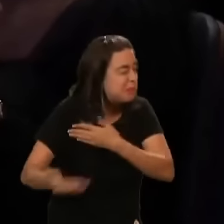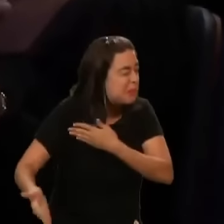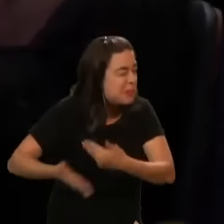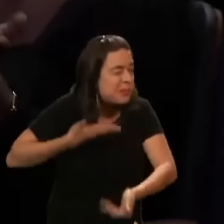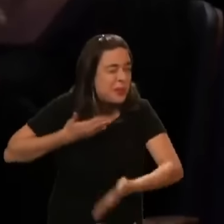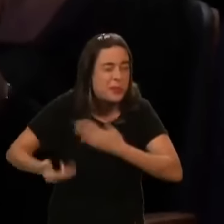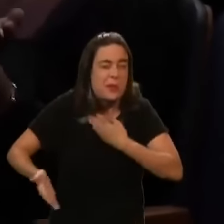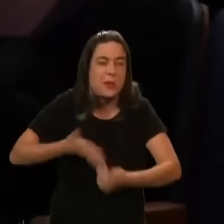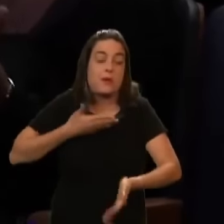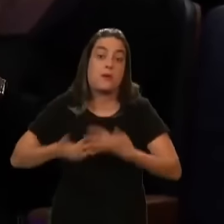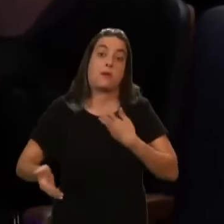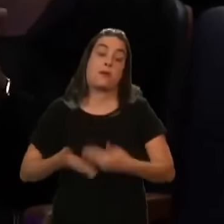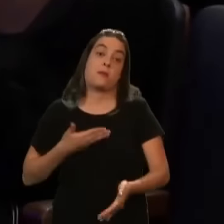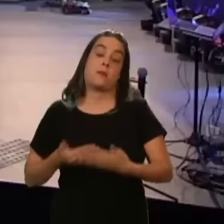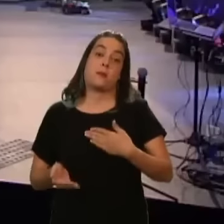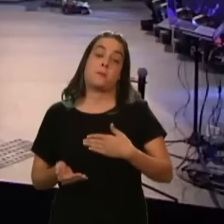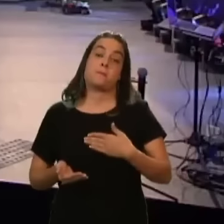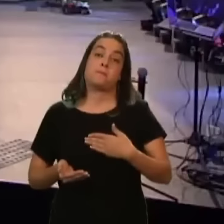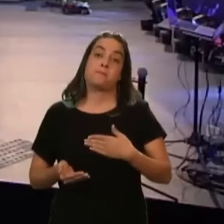for.